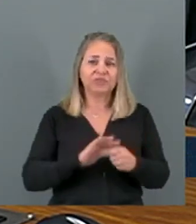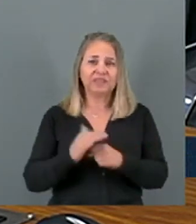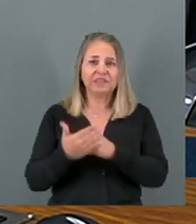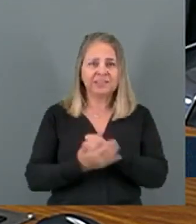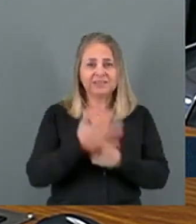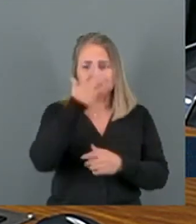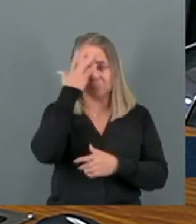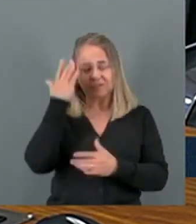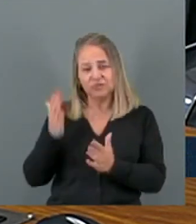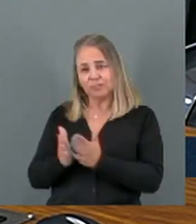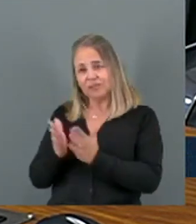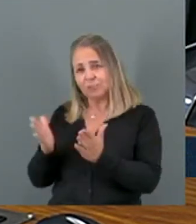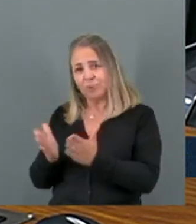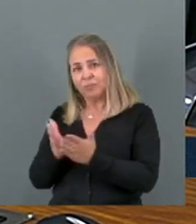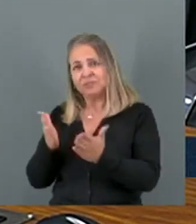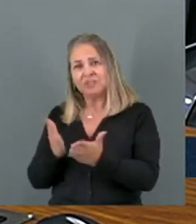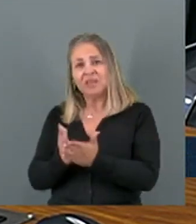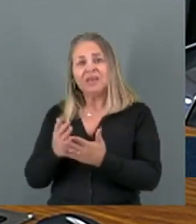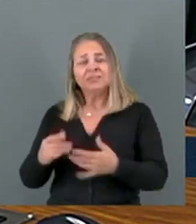essas dificuldades.